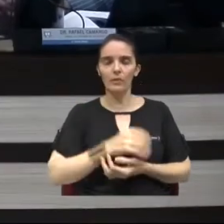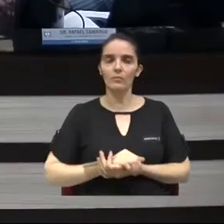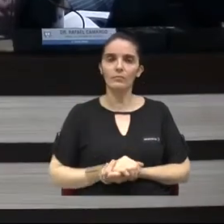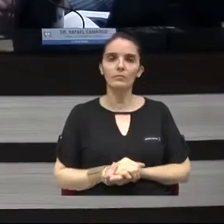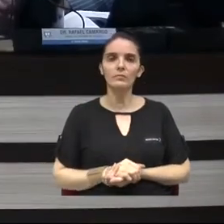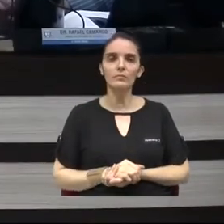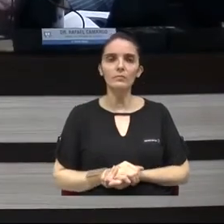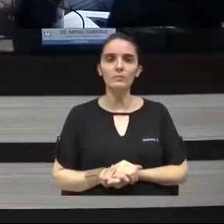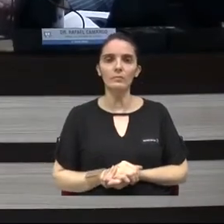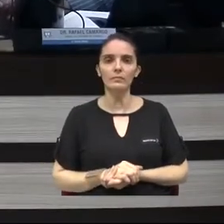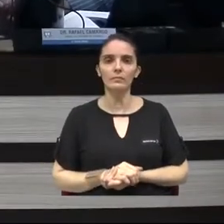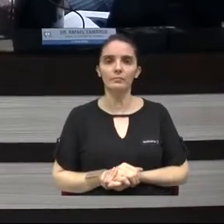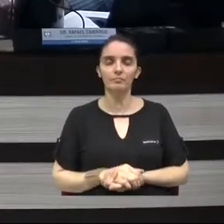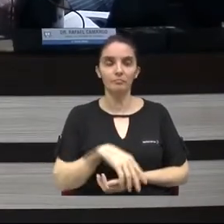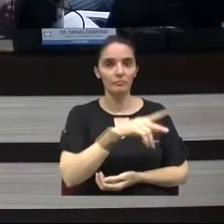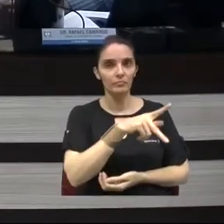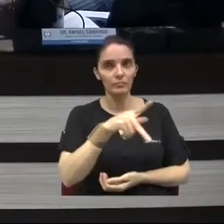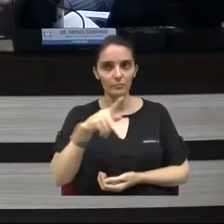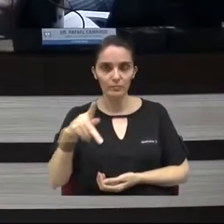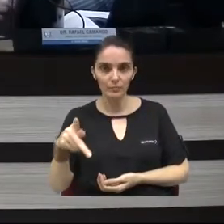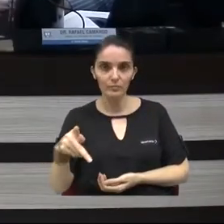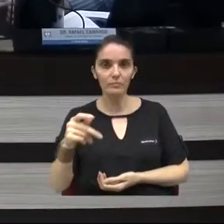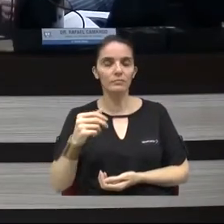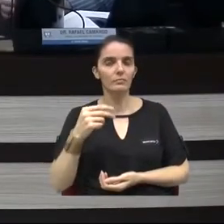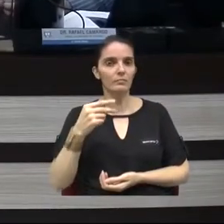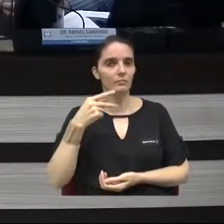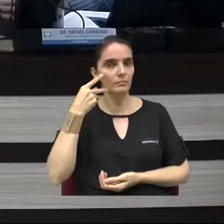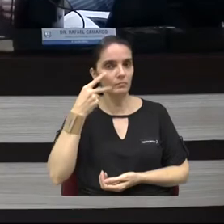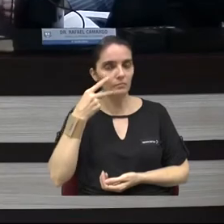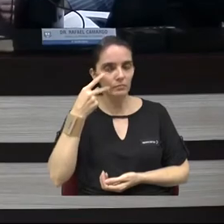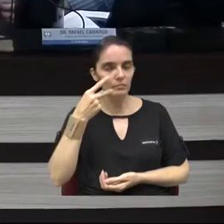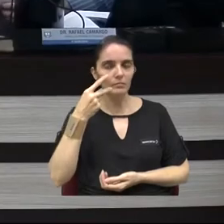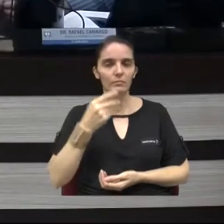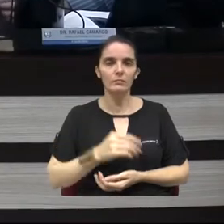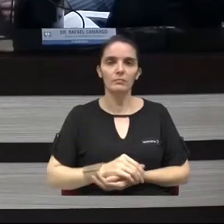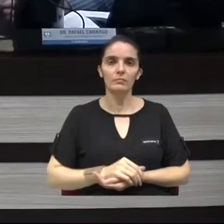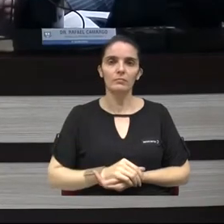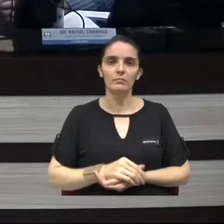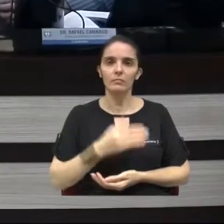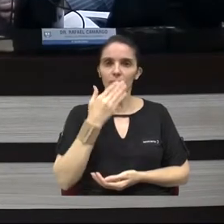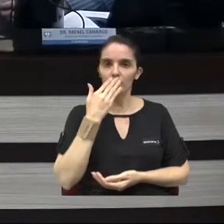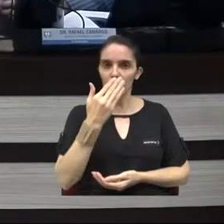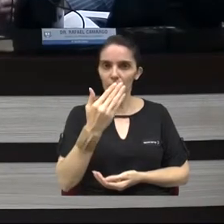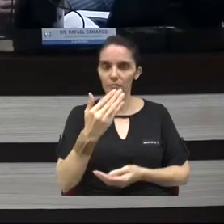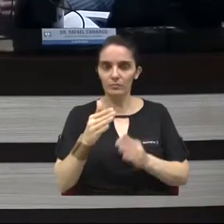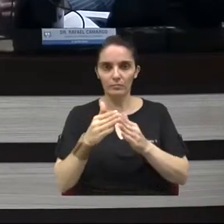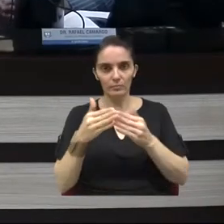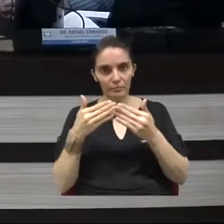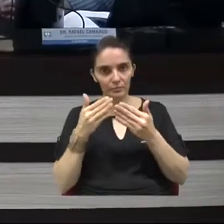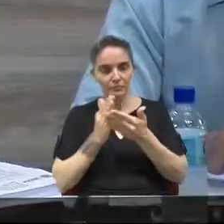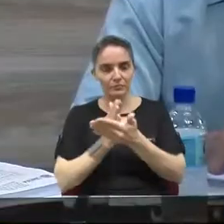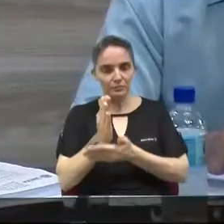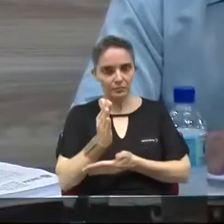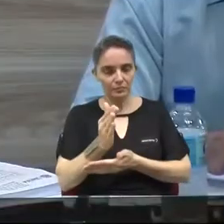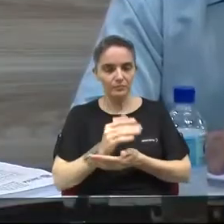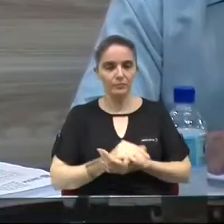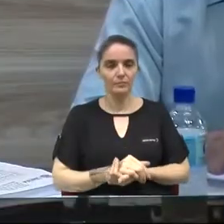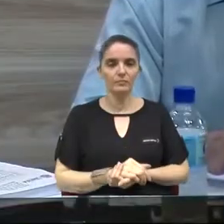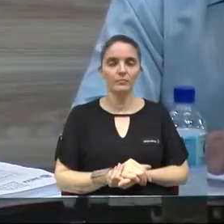Costa. Senhor presidente, nobres colegas, eu quero pedir a aprovação de vocês nesse